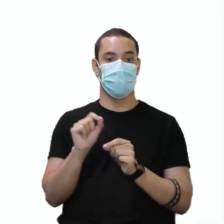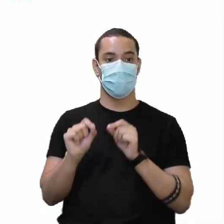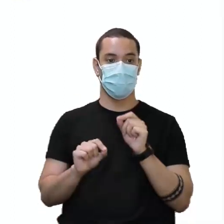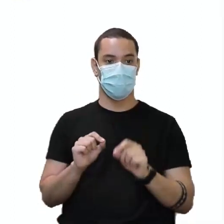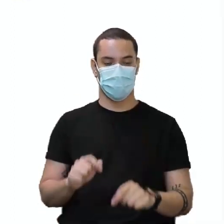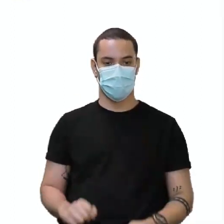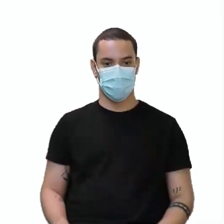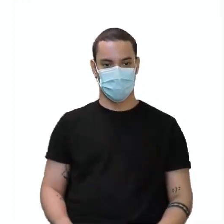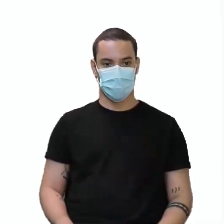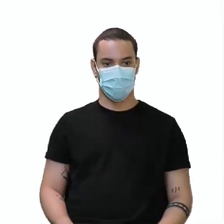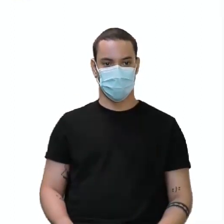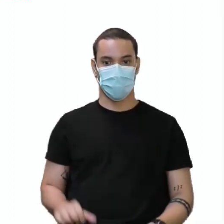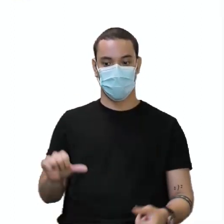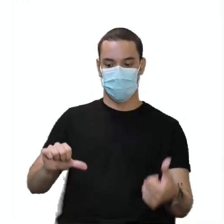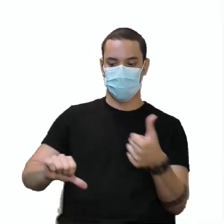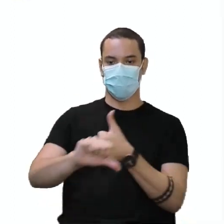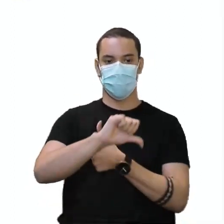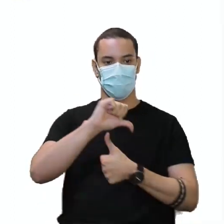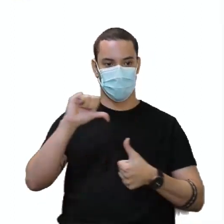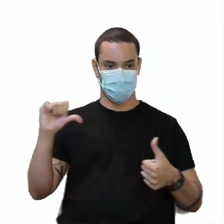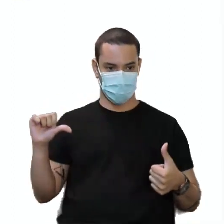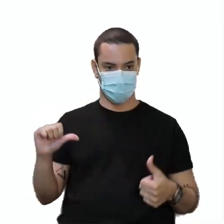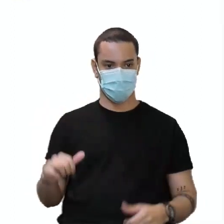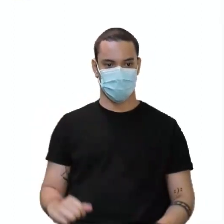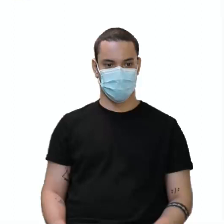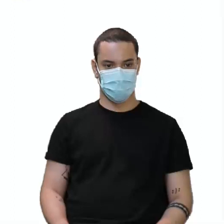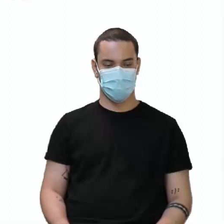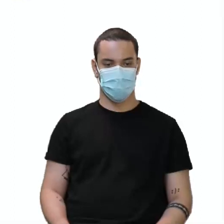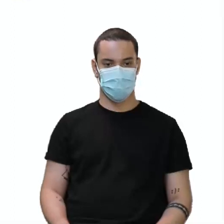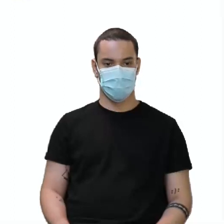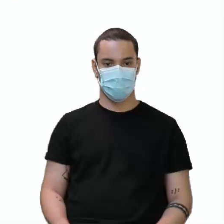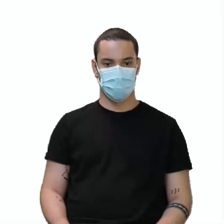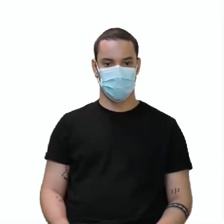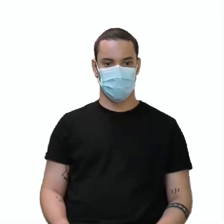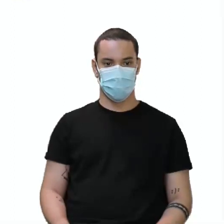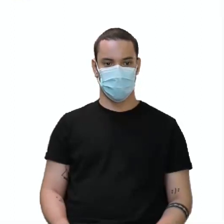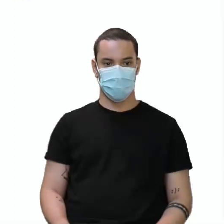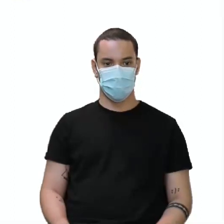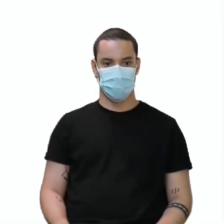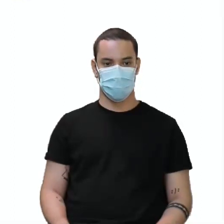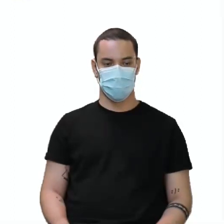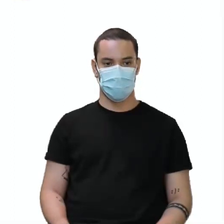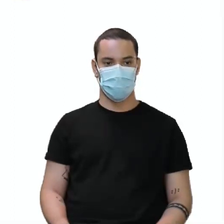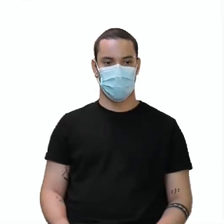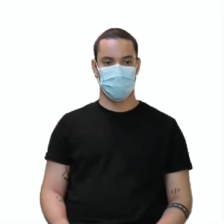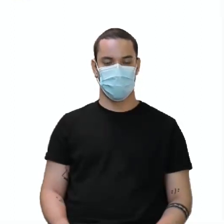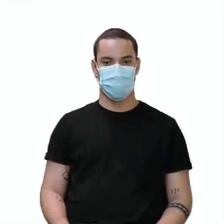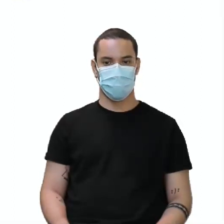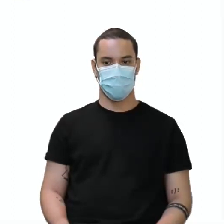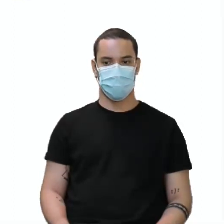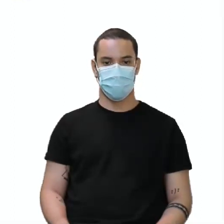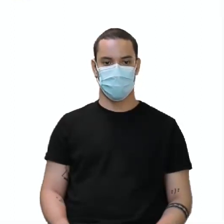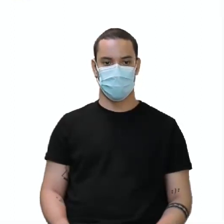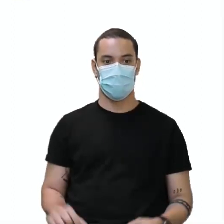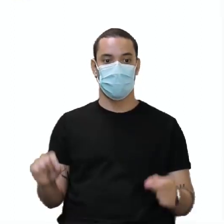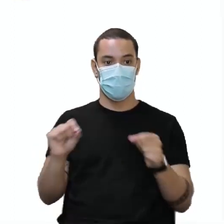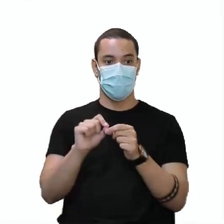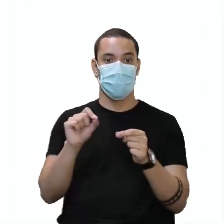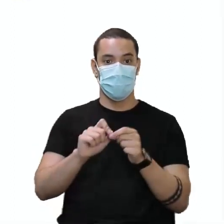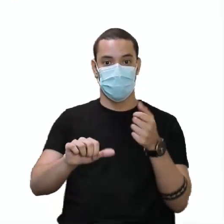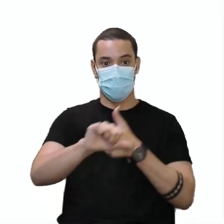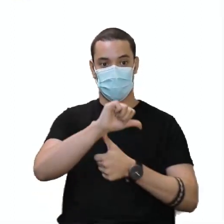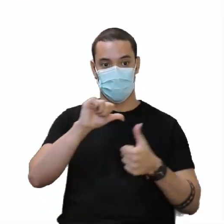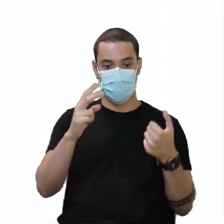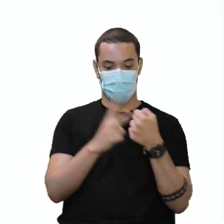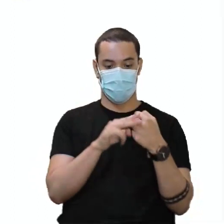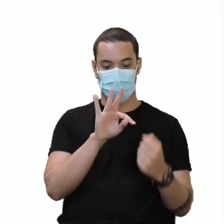ó. Você vai precisar trocar o seu verbo to be com o seu pronome pessoal. Fazer essa troca.